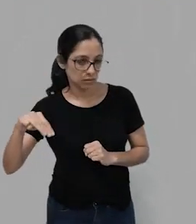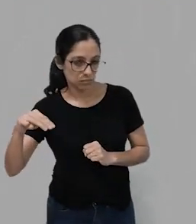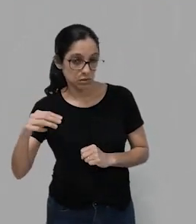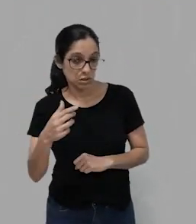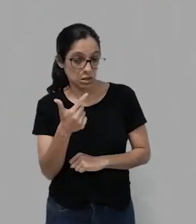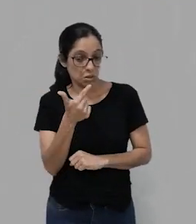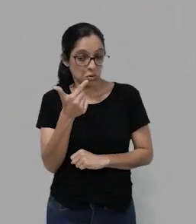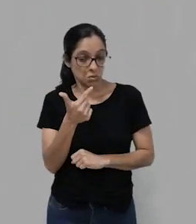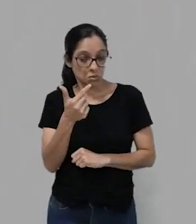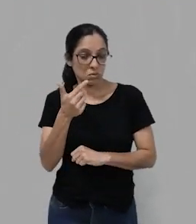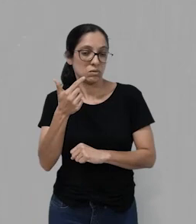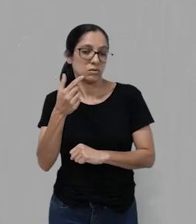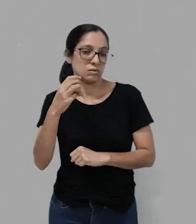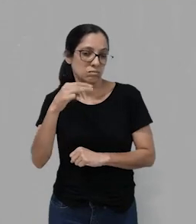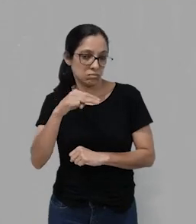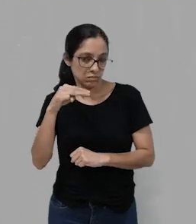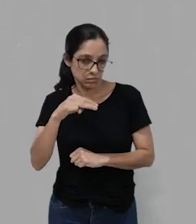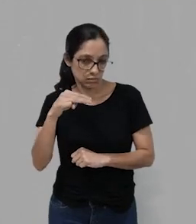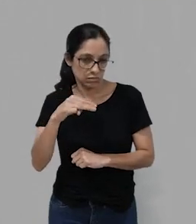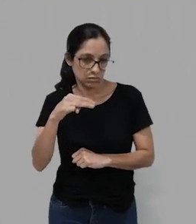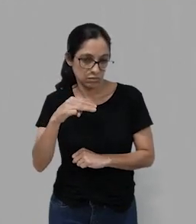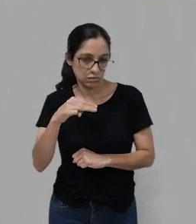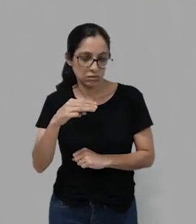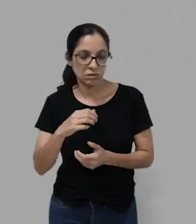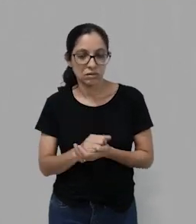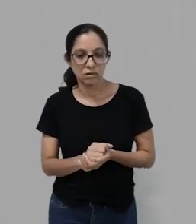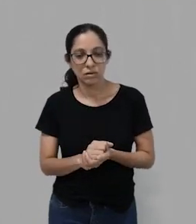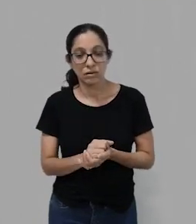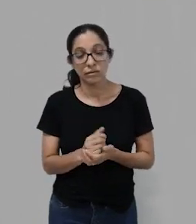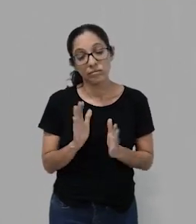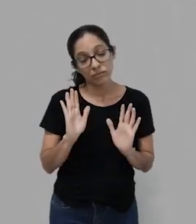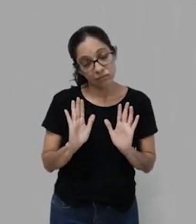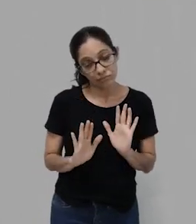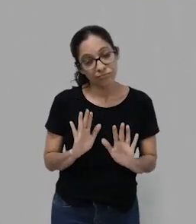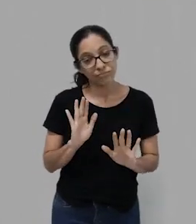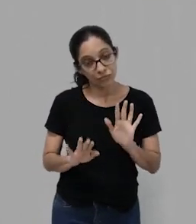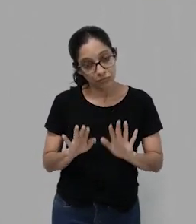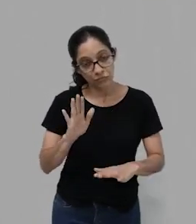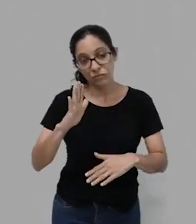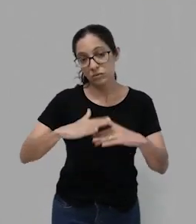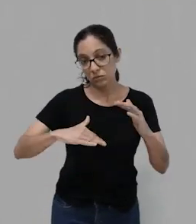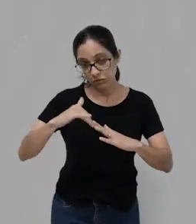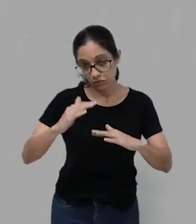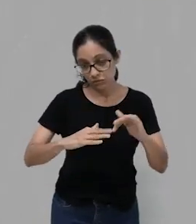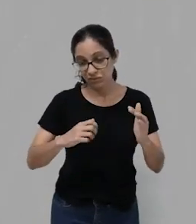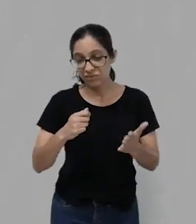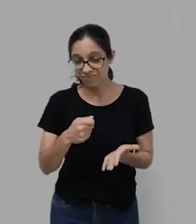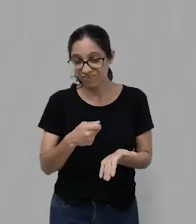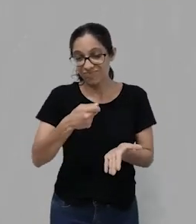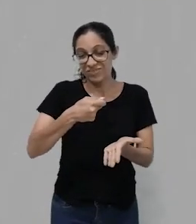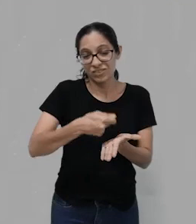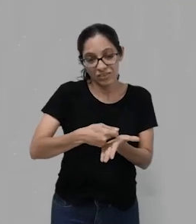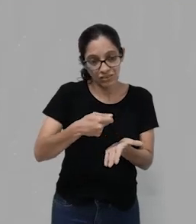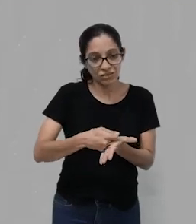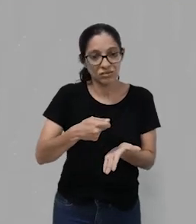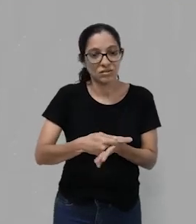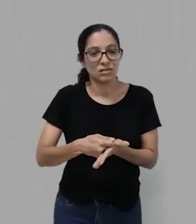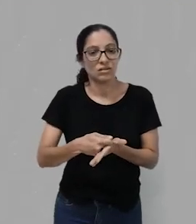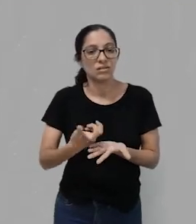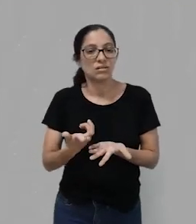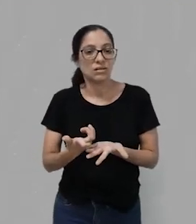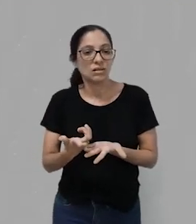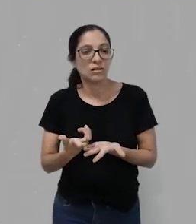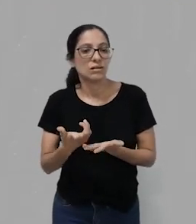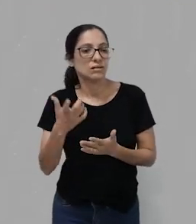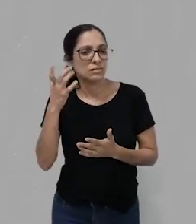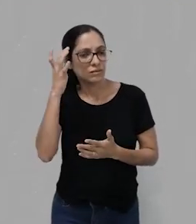estar classificado. Então, infelizmente, algumas profissões elas exigem um pouco dessa capacidade física do